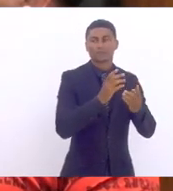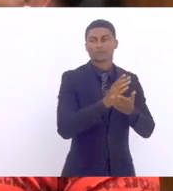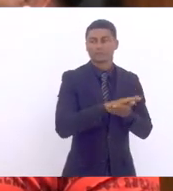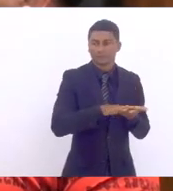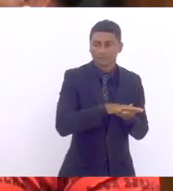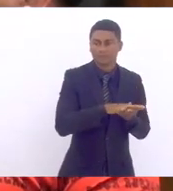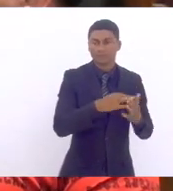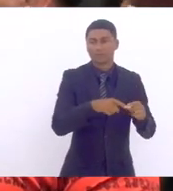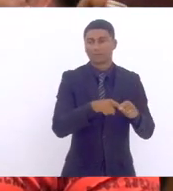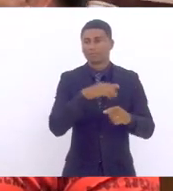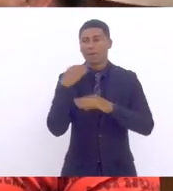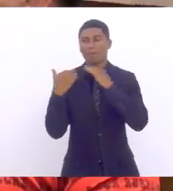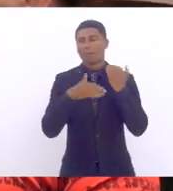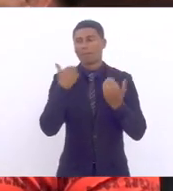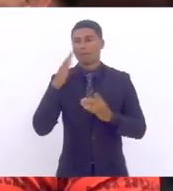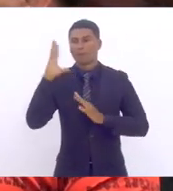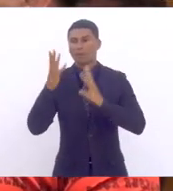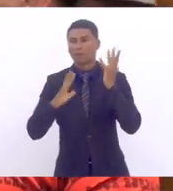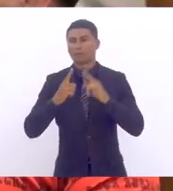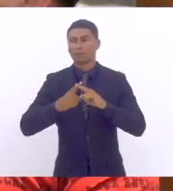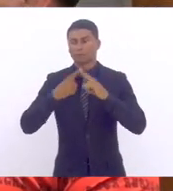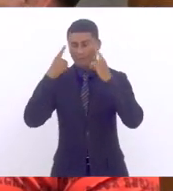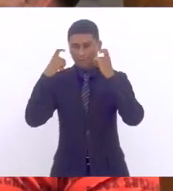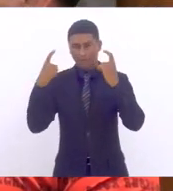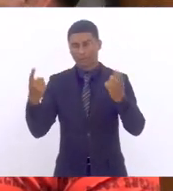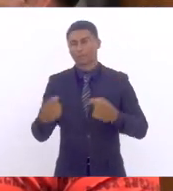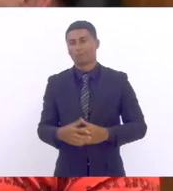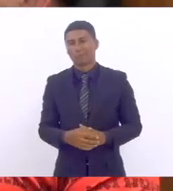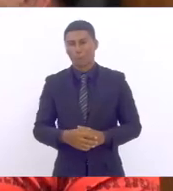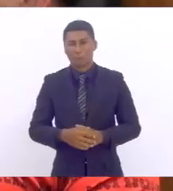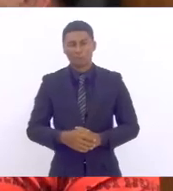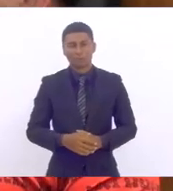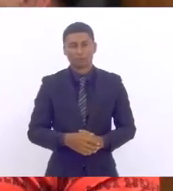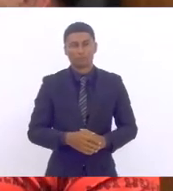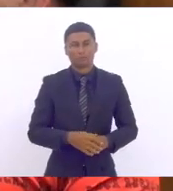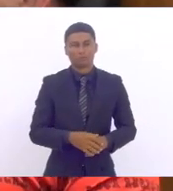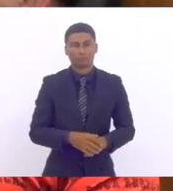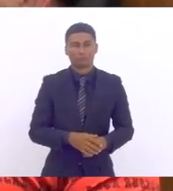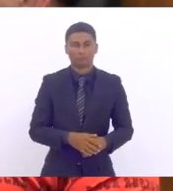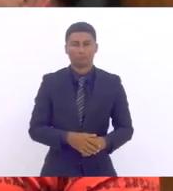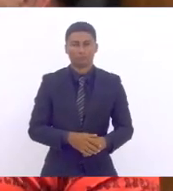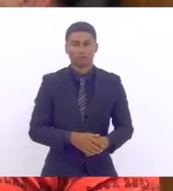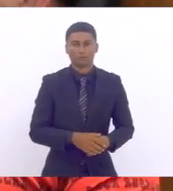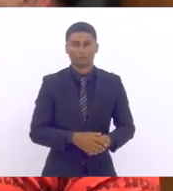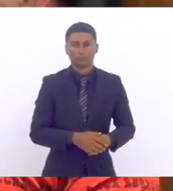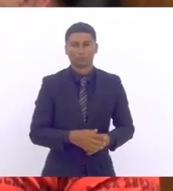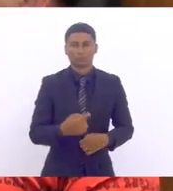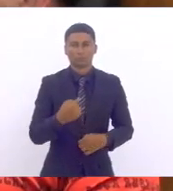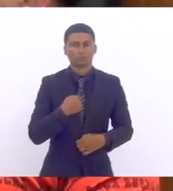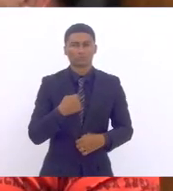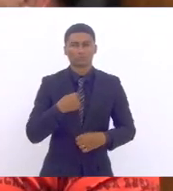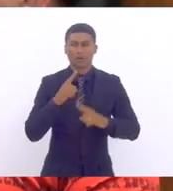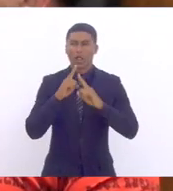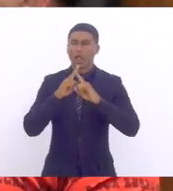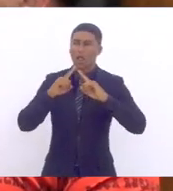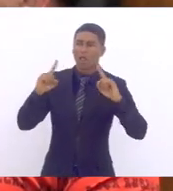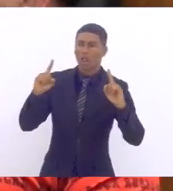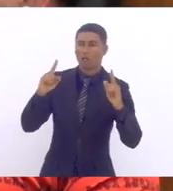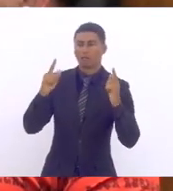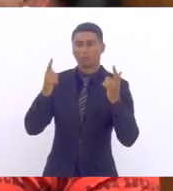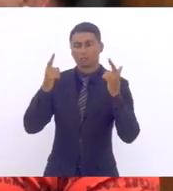algumas mortes que ocorreram por conta da violência das torcidas. Eu me abstenho aqui de fazer qualquer crítica